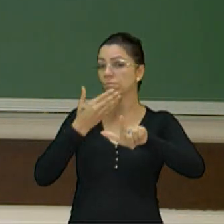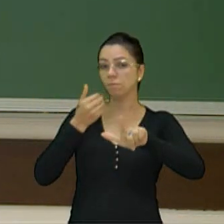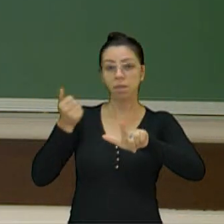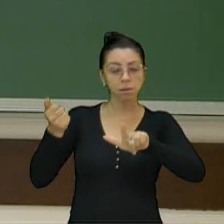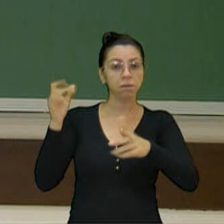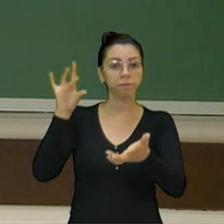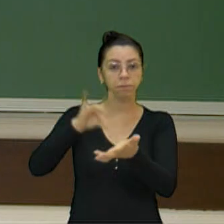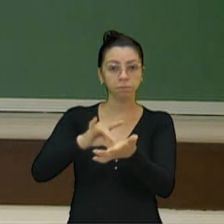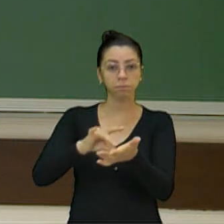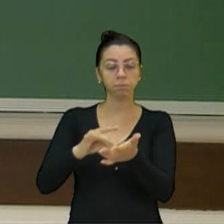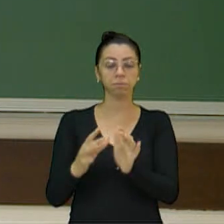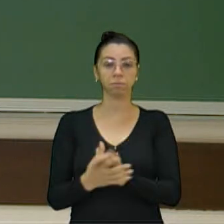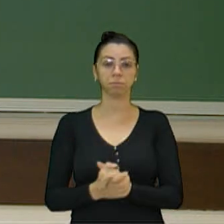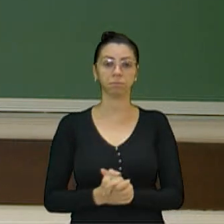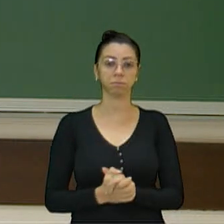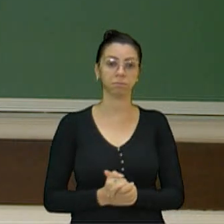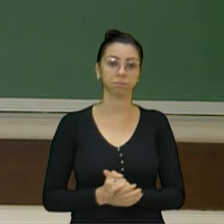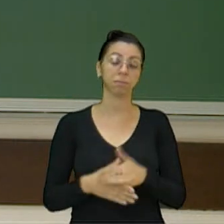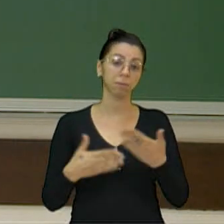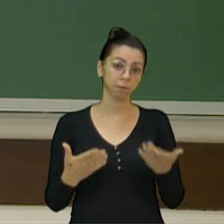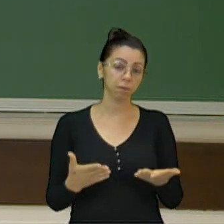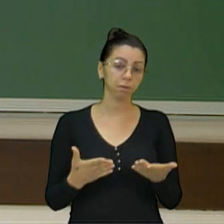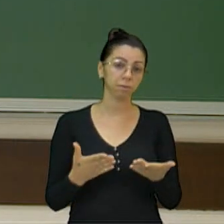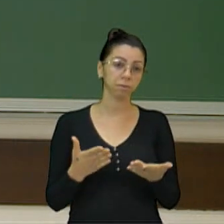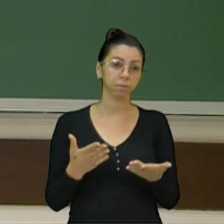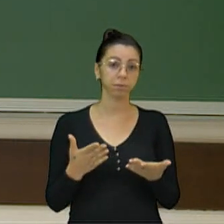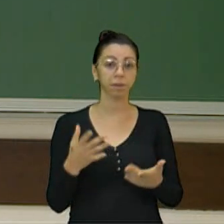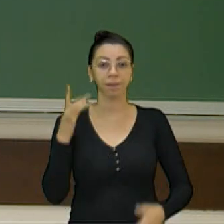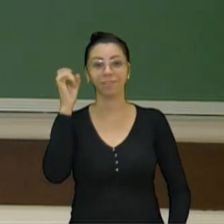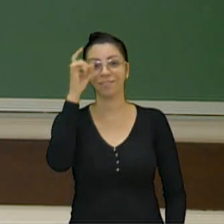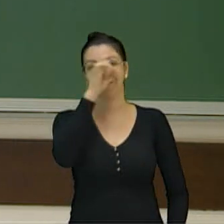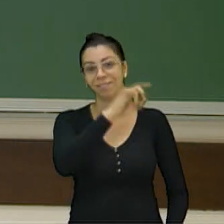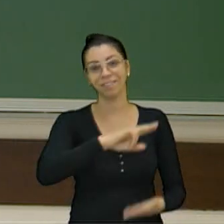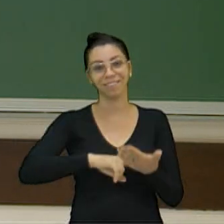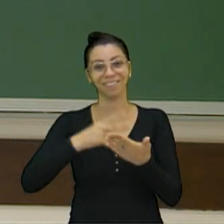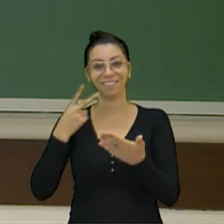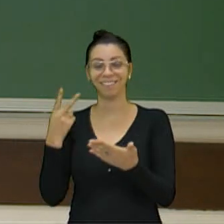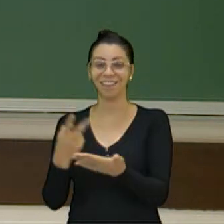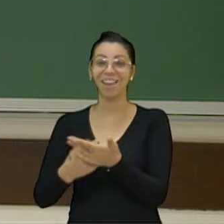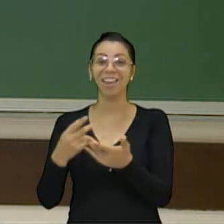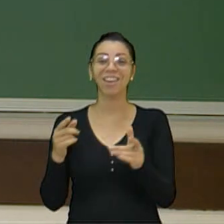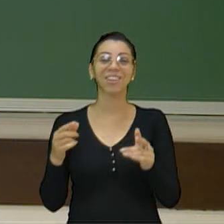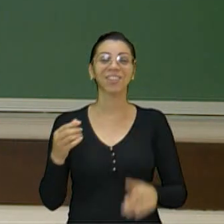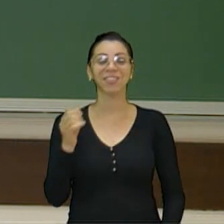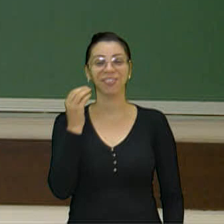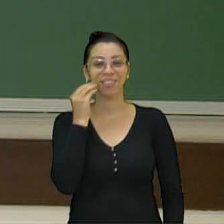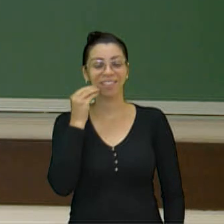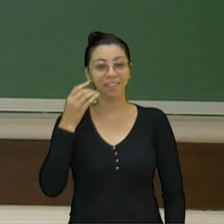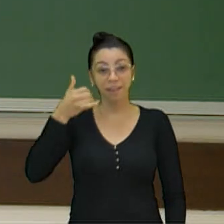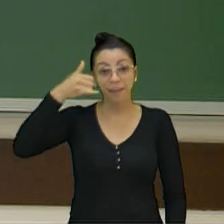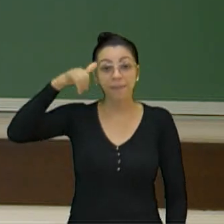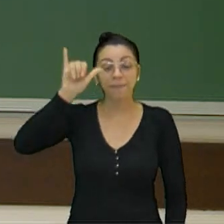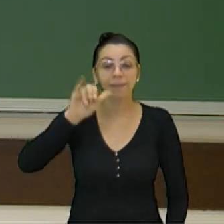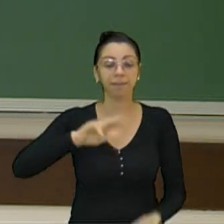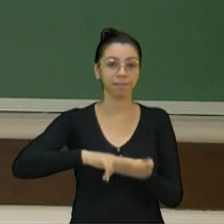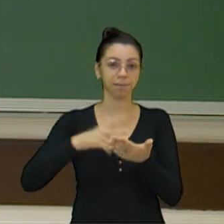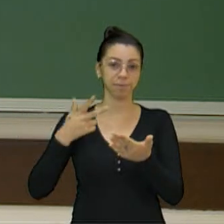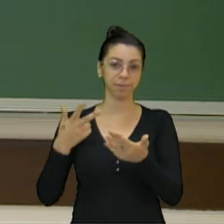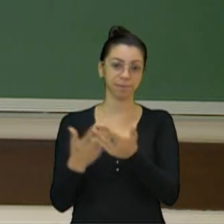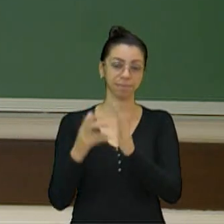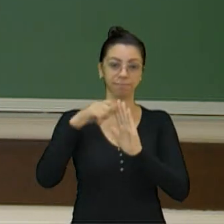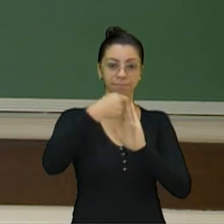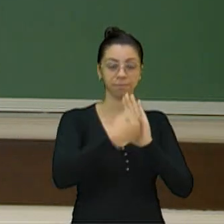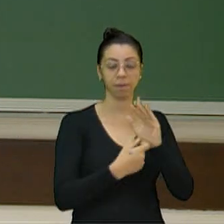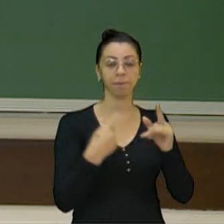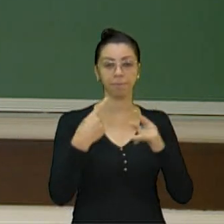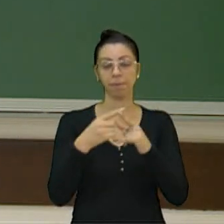efetivos, beleza? Então, basicamente, é isso que... Olha, foi até difícil para eu traduzir, porque eu tentando evitar as traduções do texto. Mas é